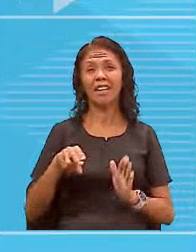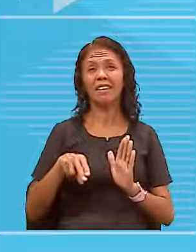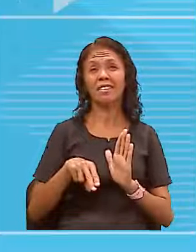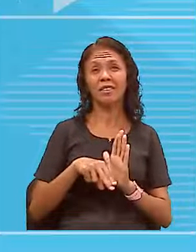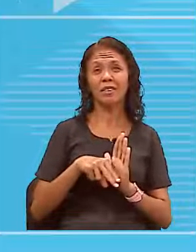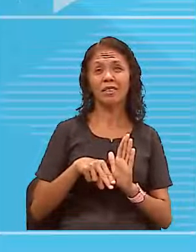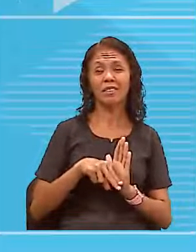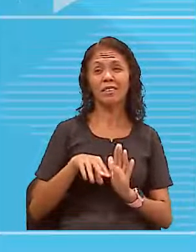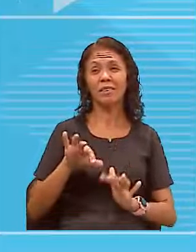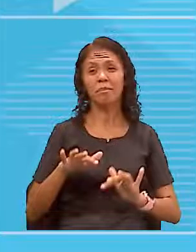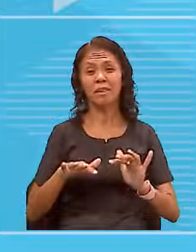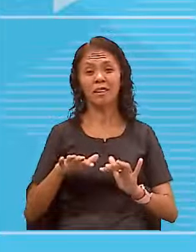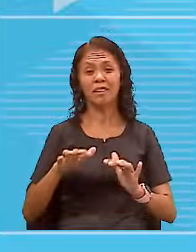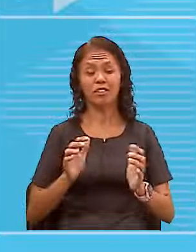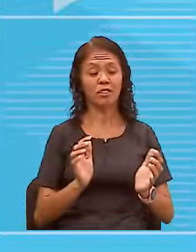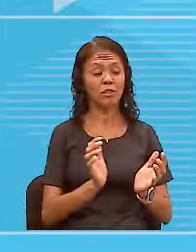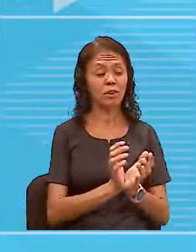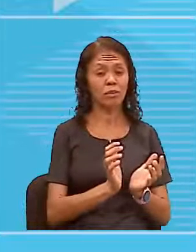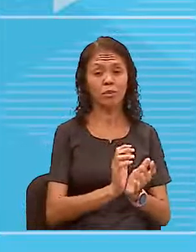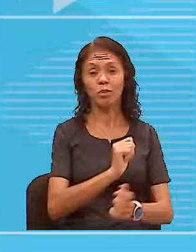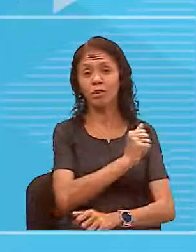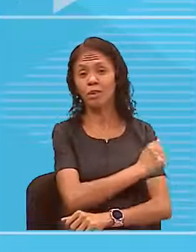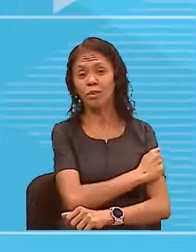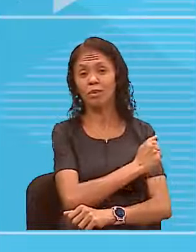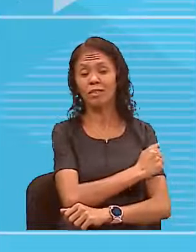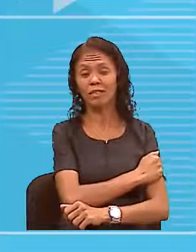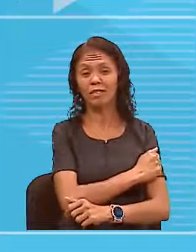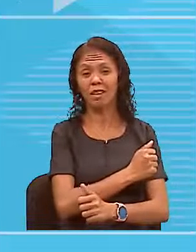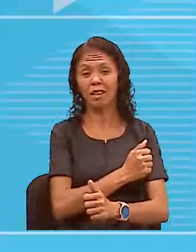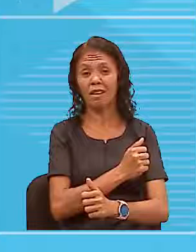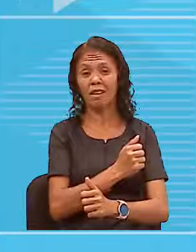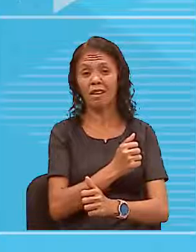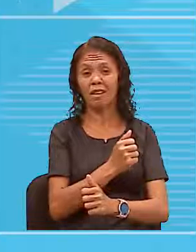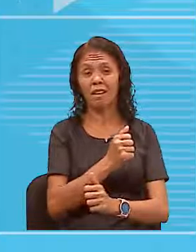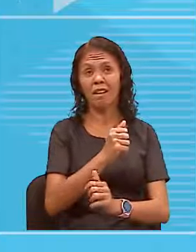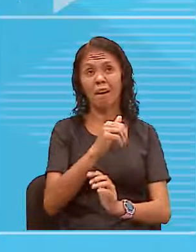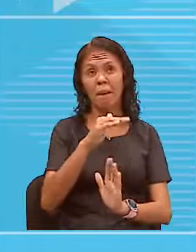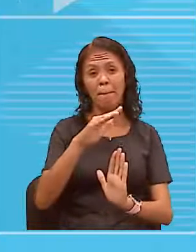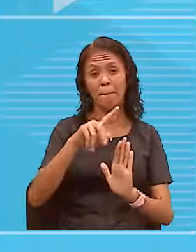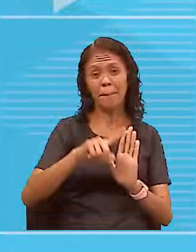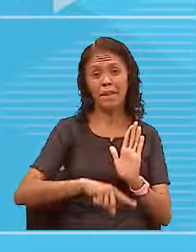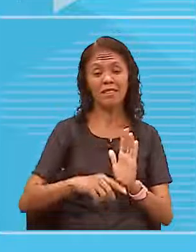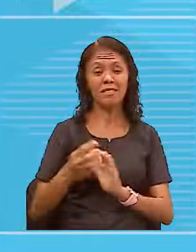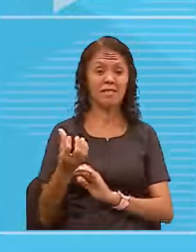A média geral aqui para que os alunos tenham um